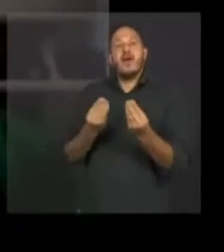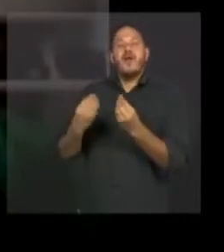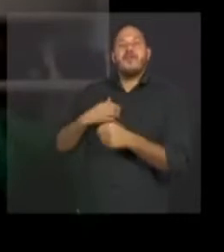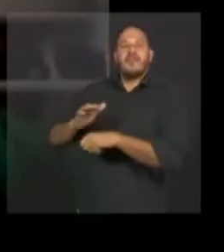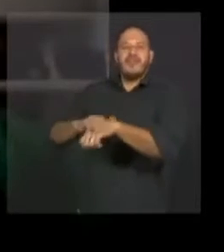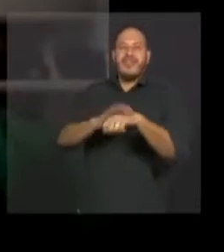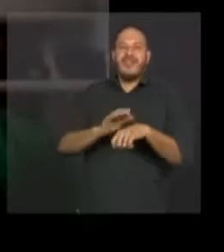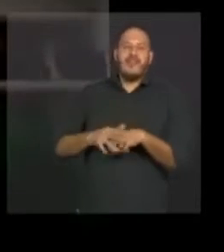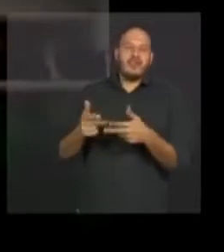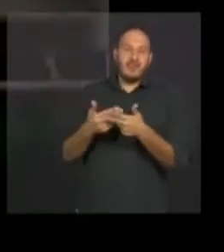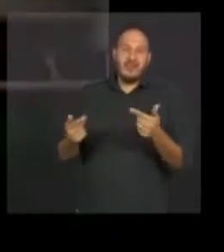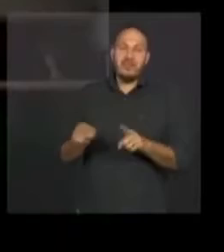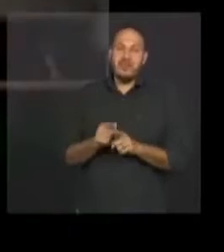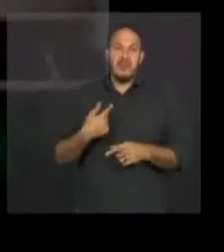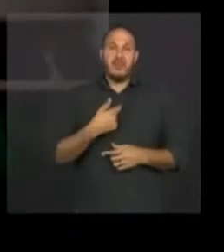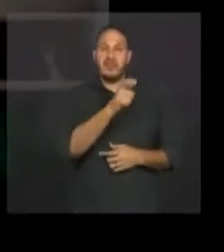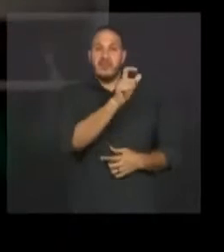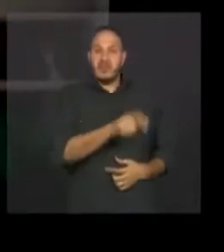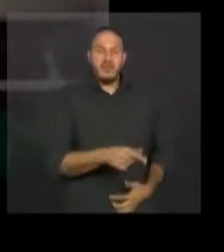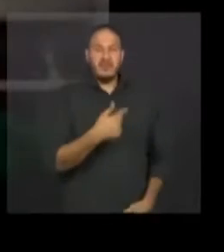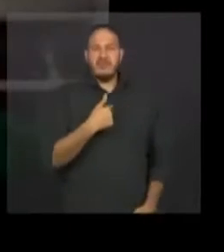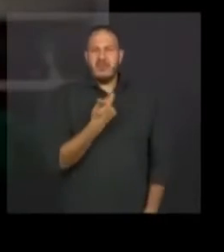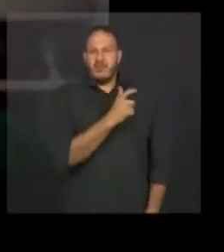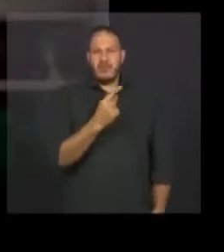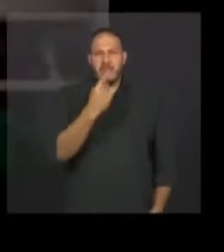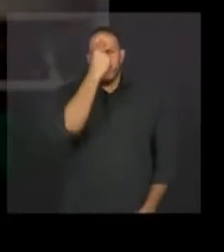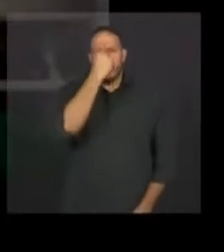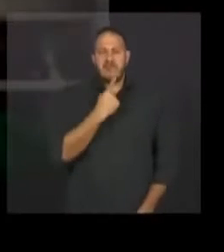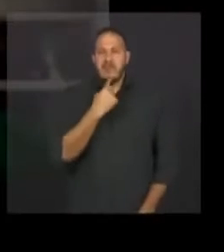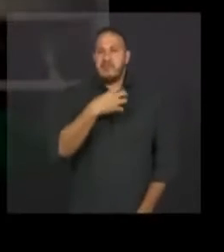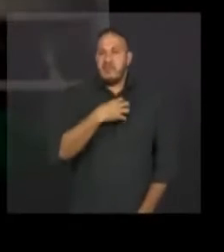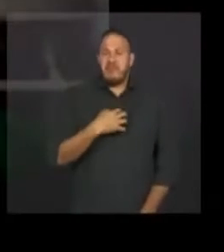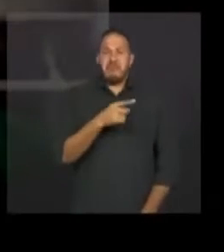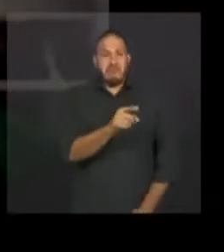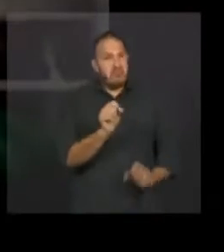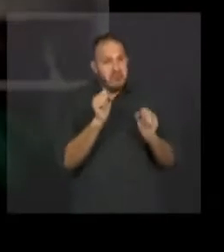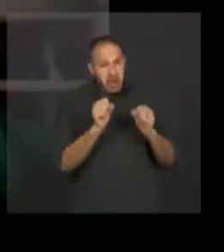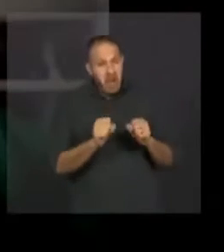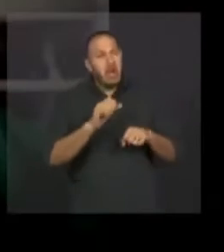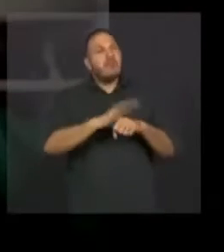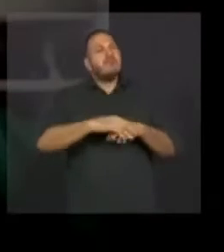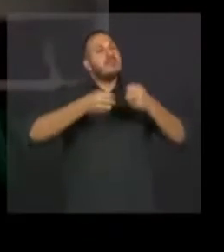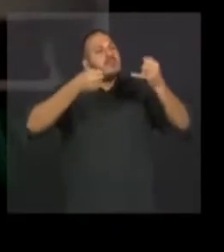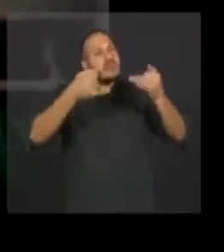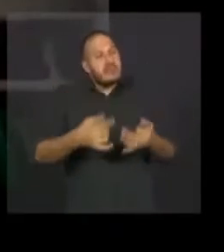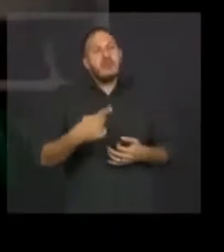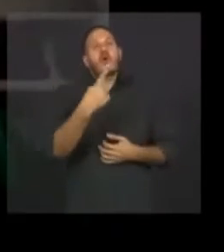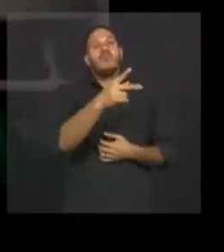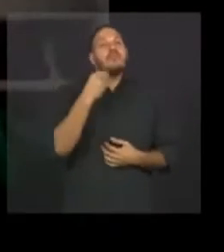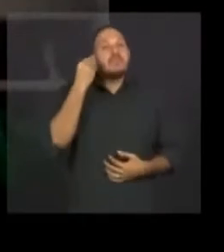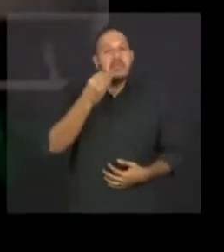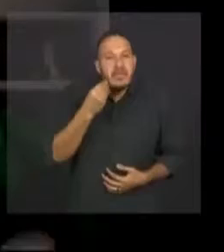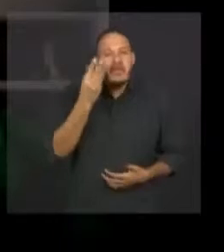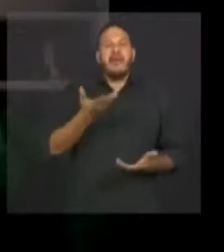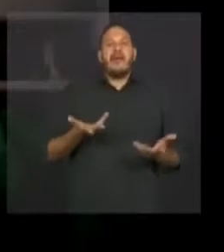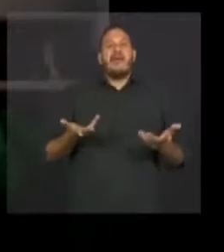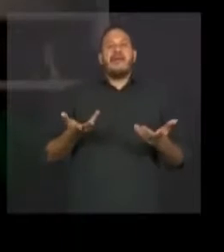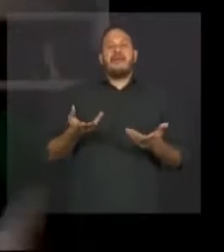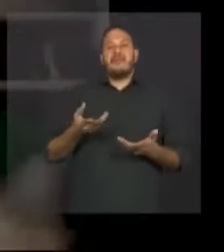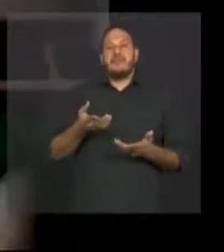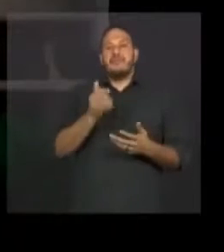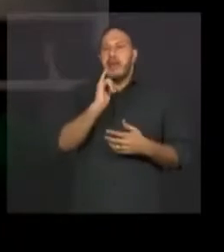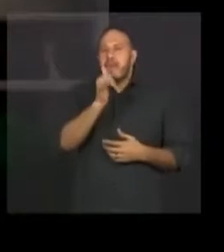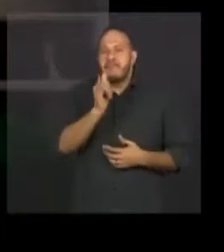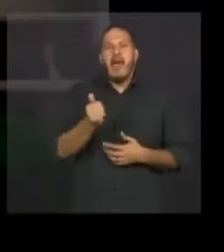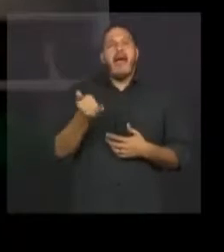coisa. E aqueles que não têm esse perfil, para que possam fazer um relato das suas experiências, para que possam contar